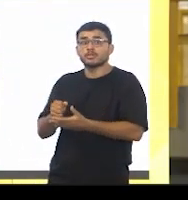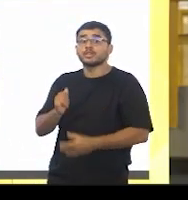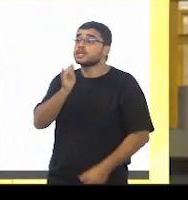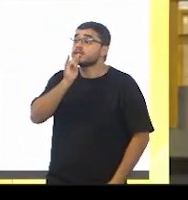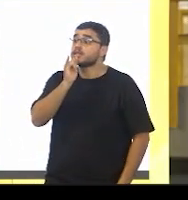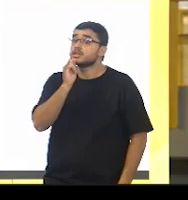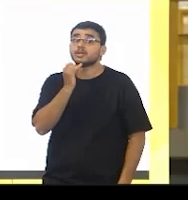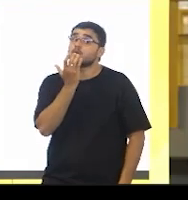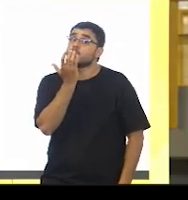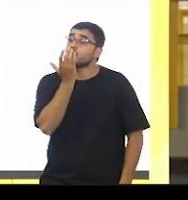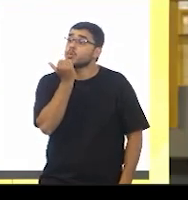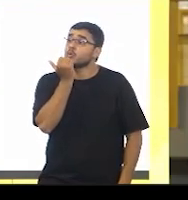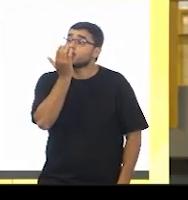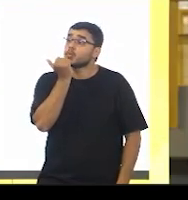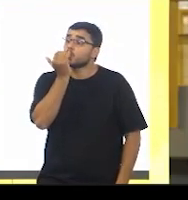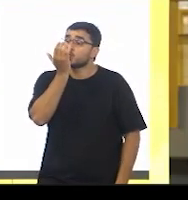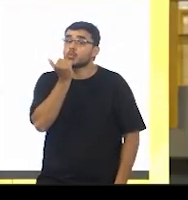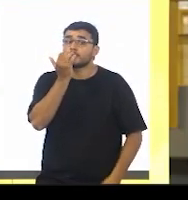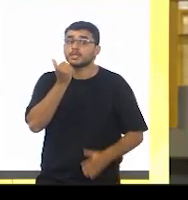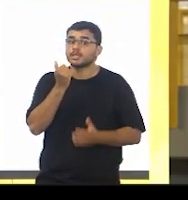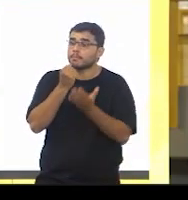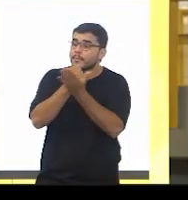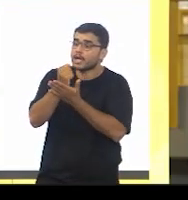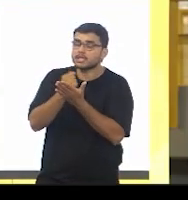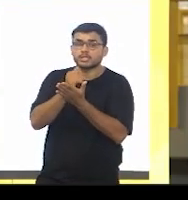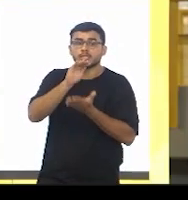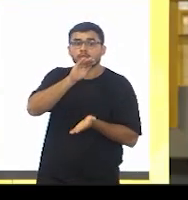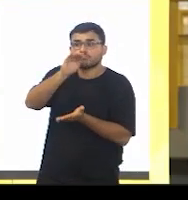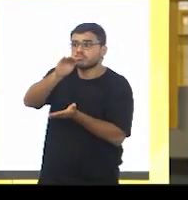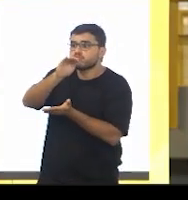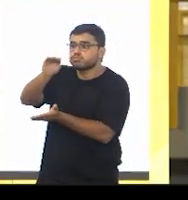de Alimentos, o PAA.